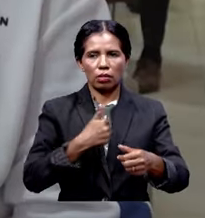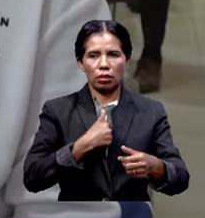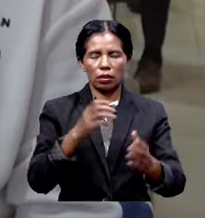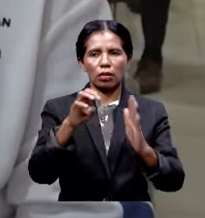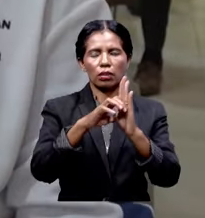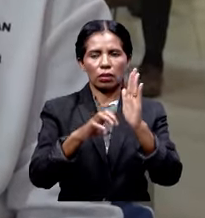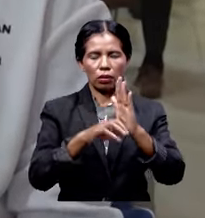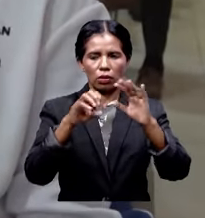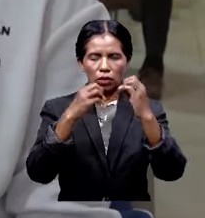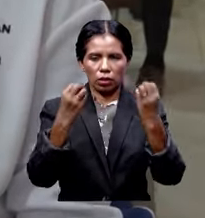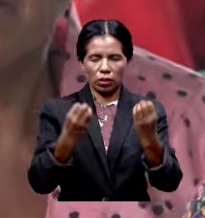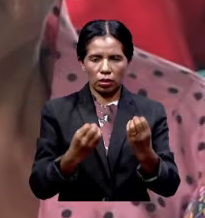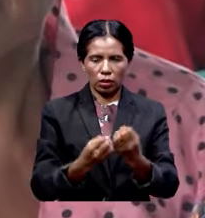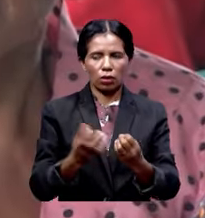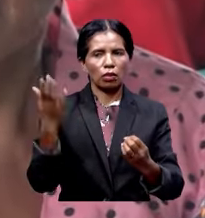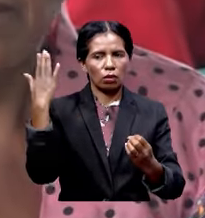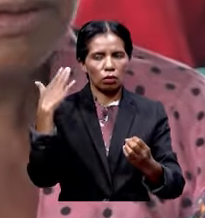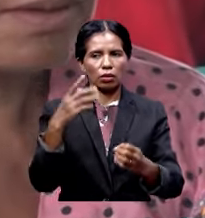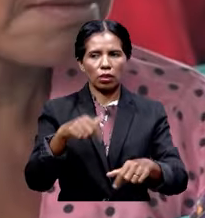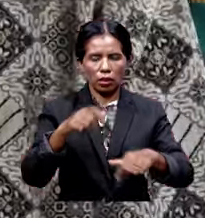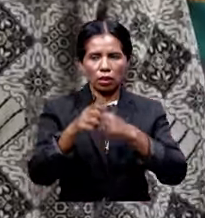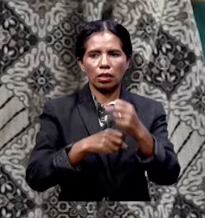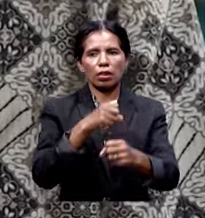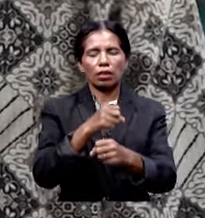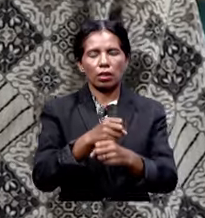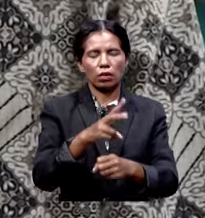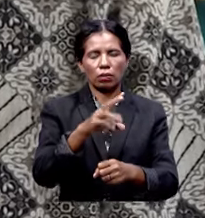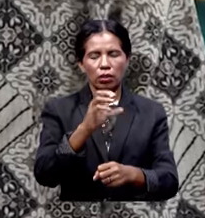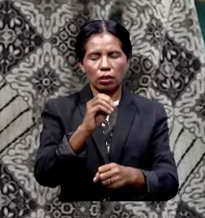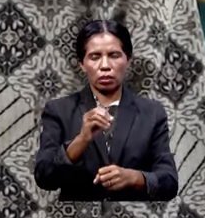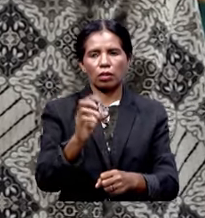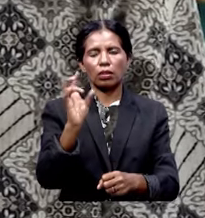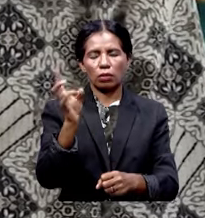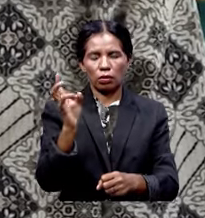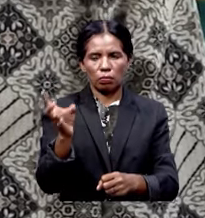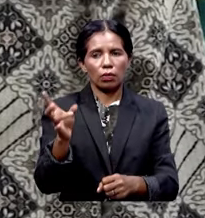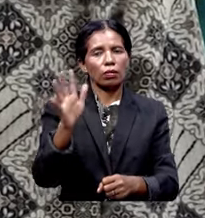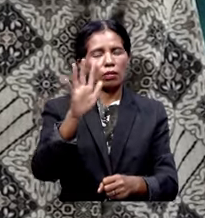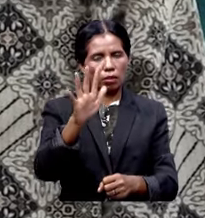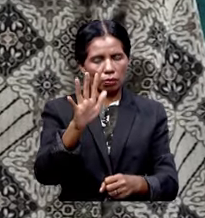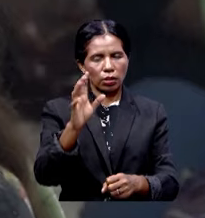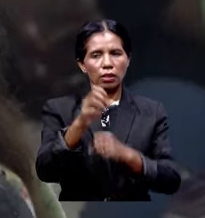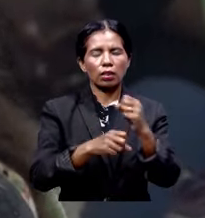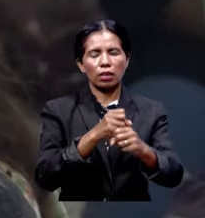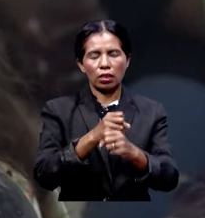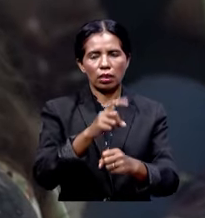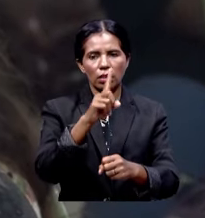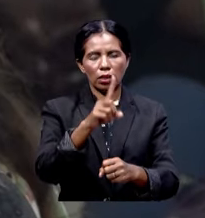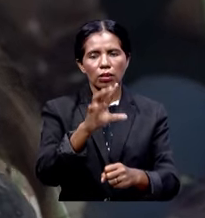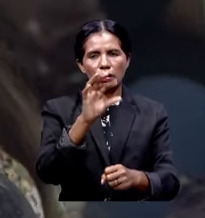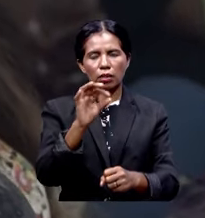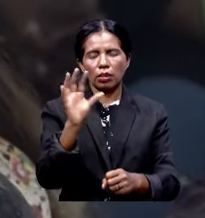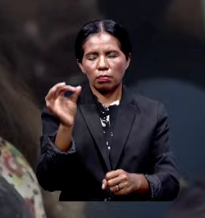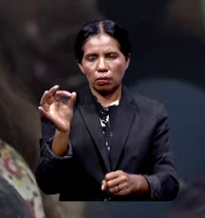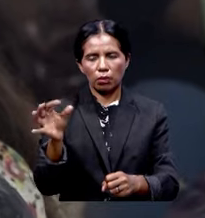estrutura organização resistência entre tinen rihun ida atusia hitunulu resin lima, no tinen rihun ida atusia sianulu resin